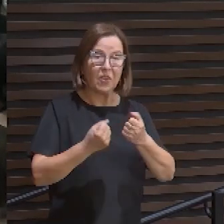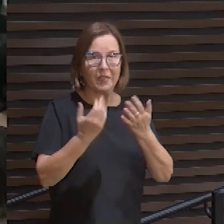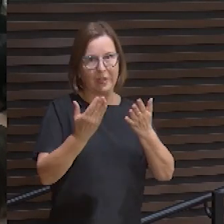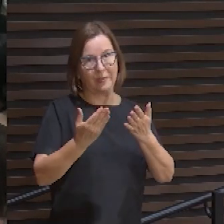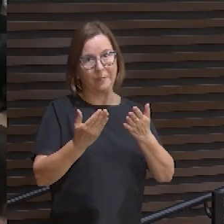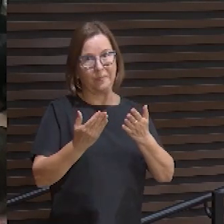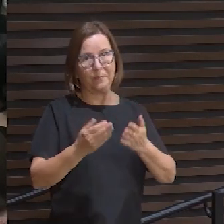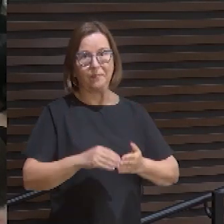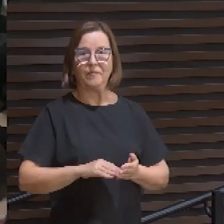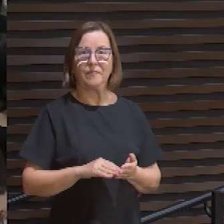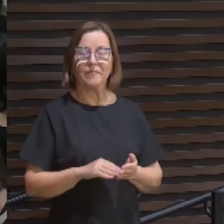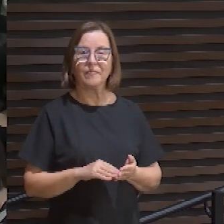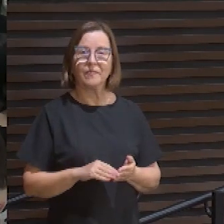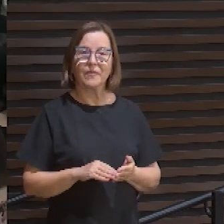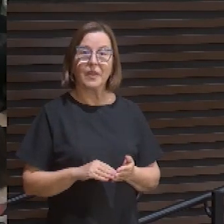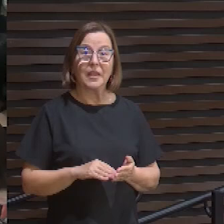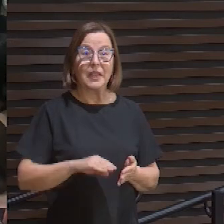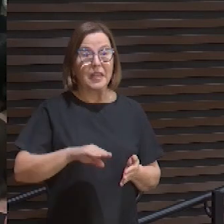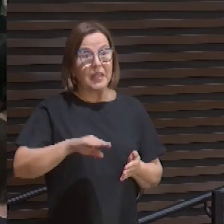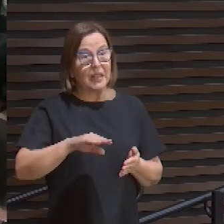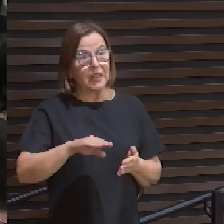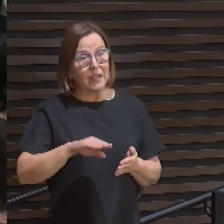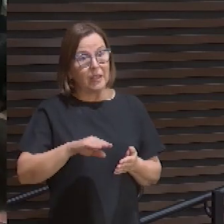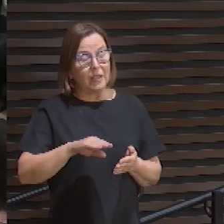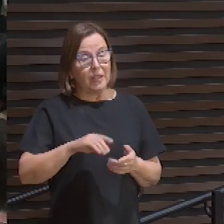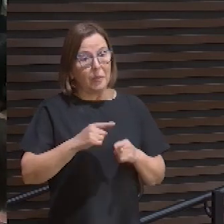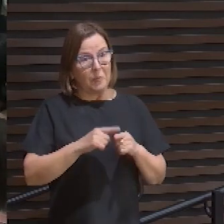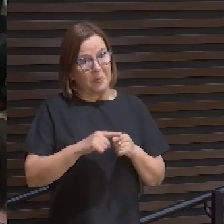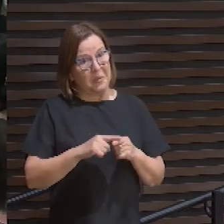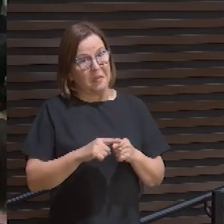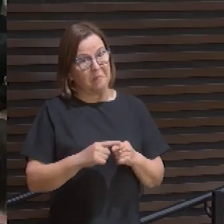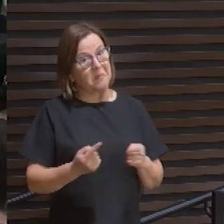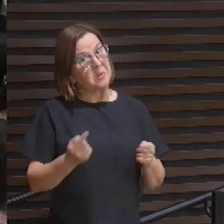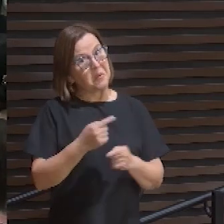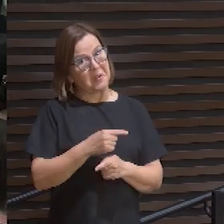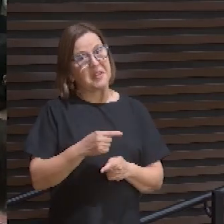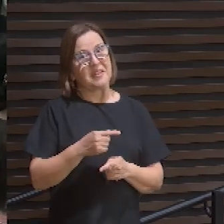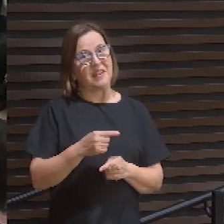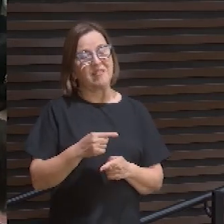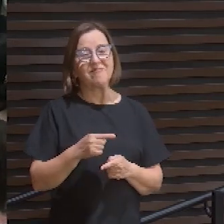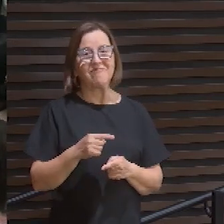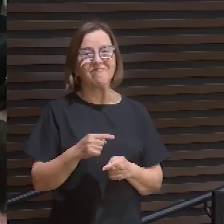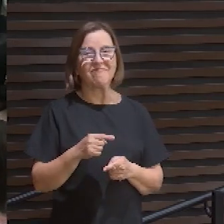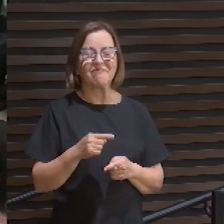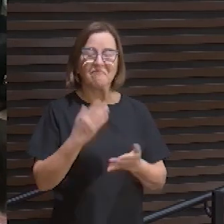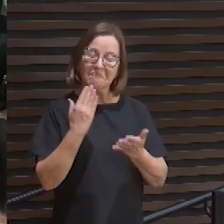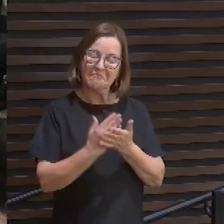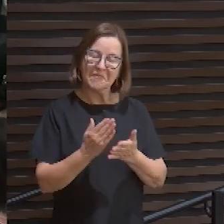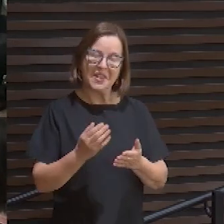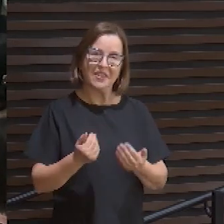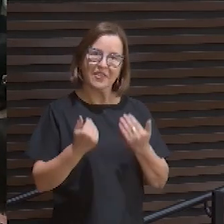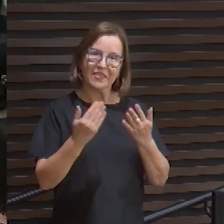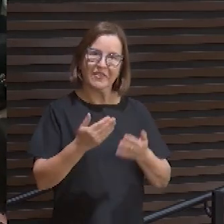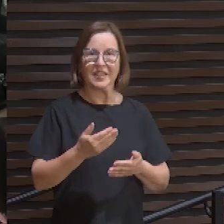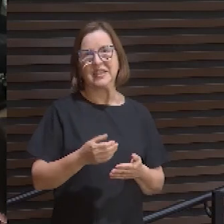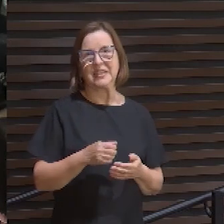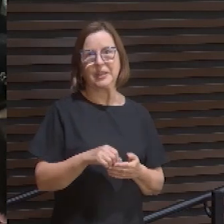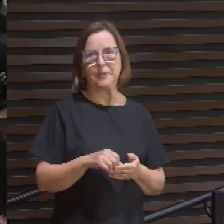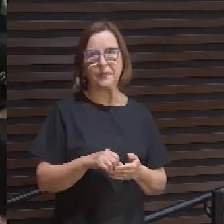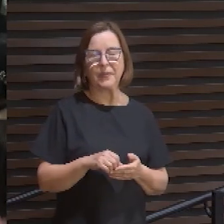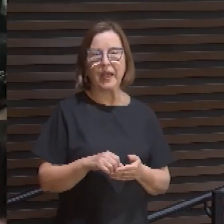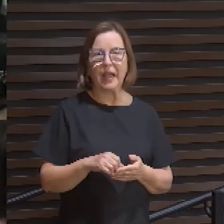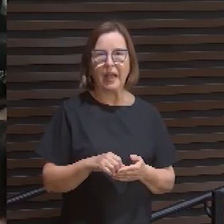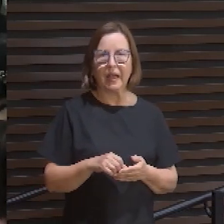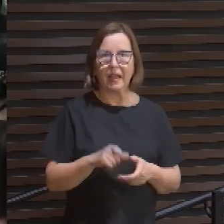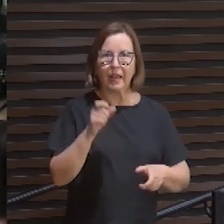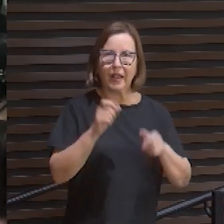sorte, não teriam cessado de ser oferecidos, porquanto os que prestam culto, tendo sido purificados uma